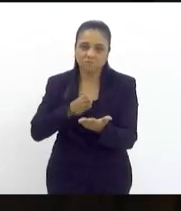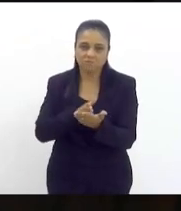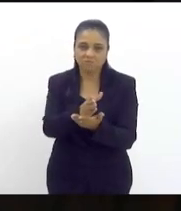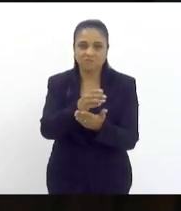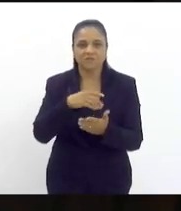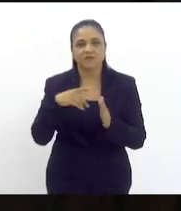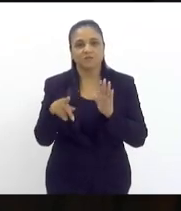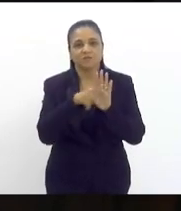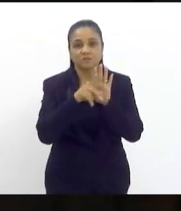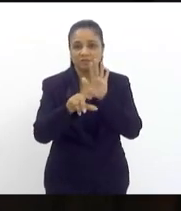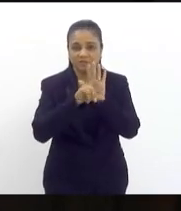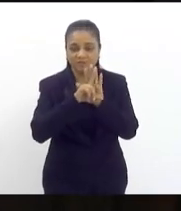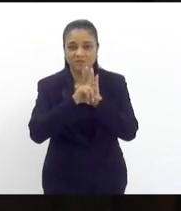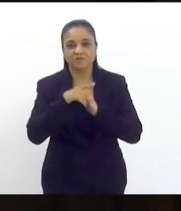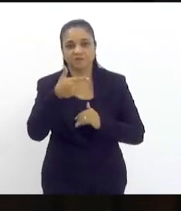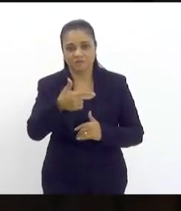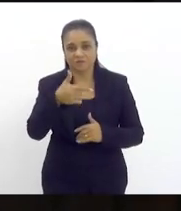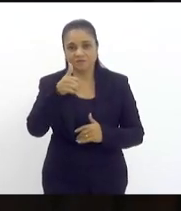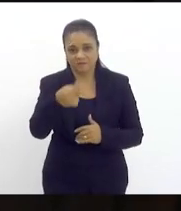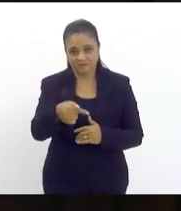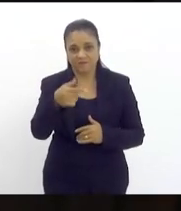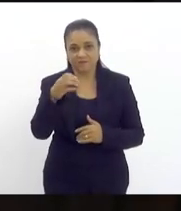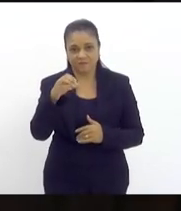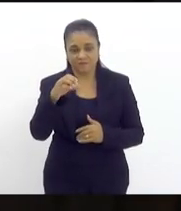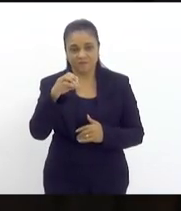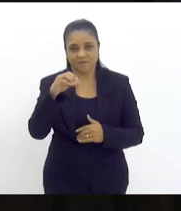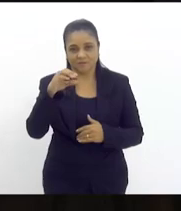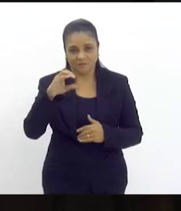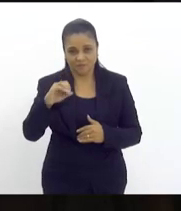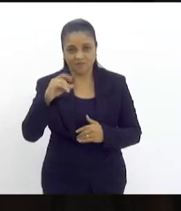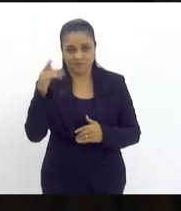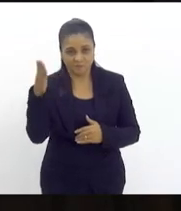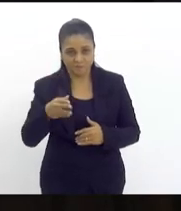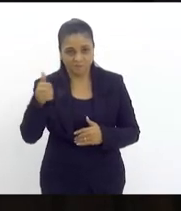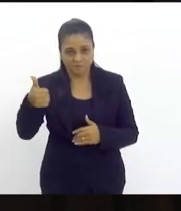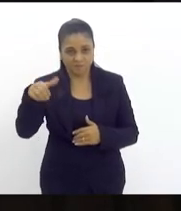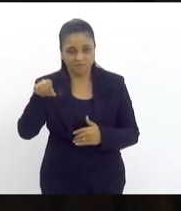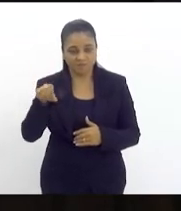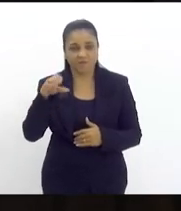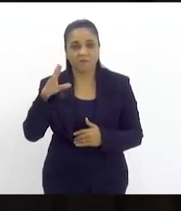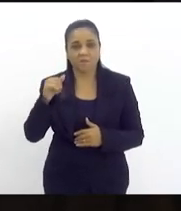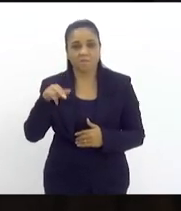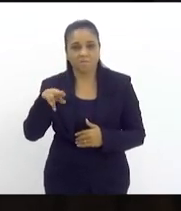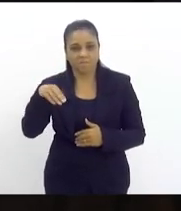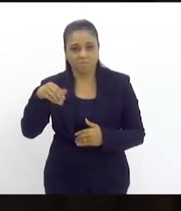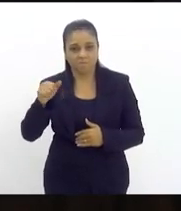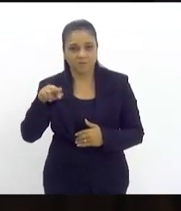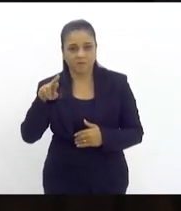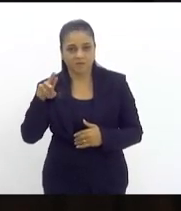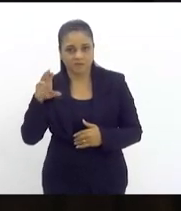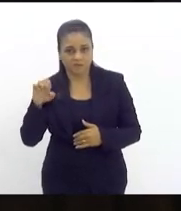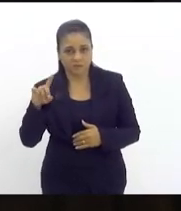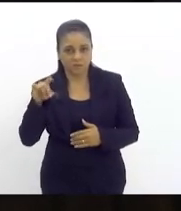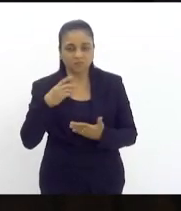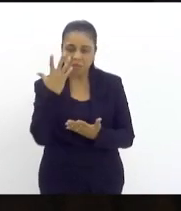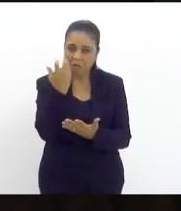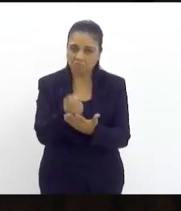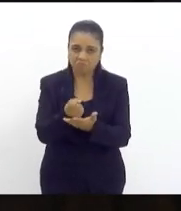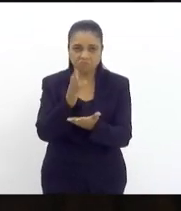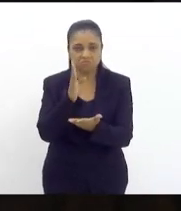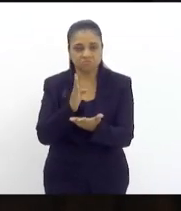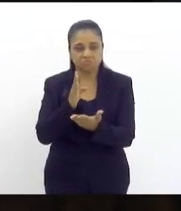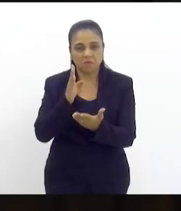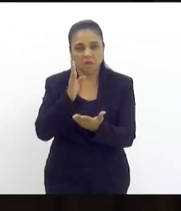aprovado. Projeto de lei 271 de 2019, deputado Carlos Macedo. Em votação, os senhores que aprovam permaneçam como